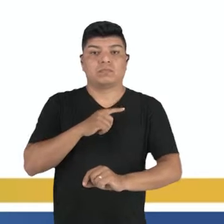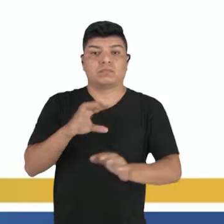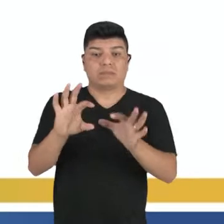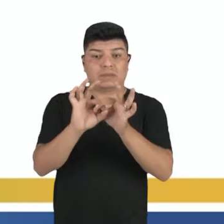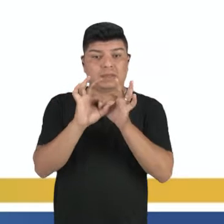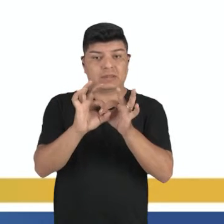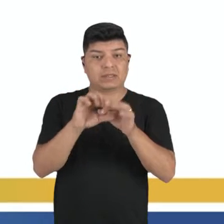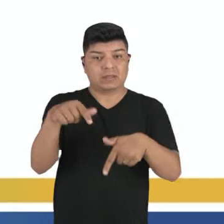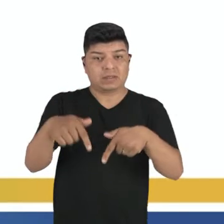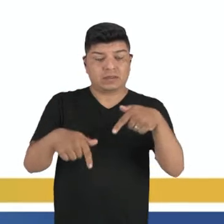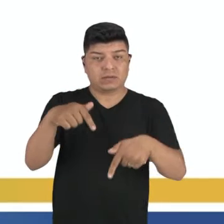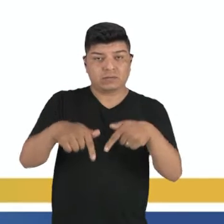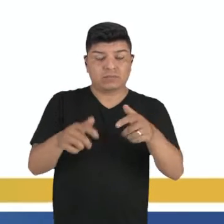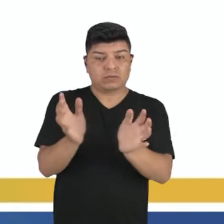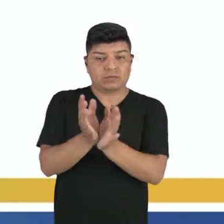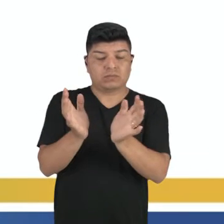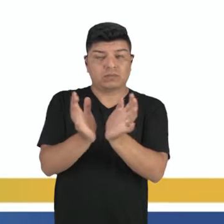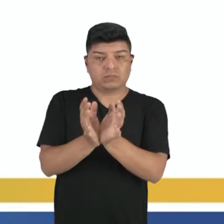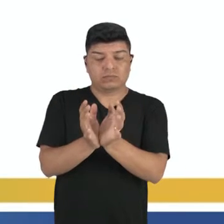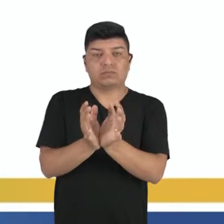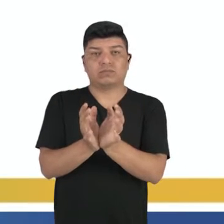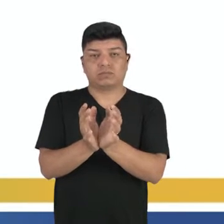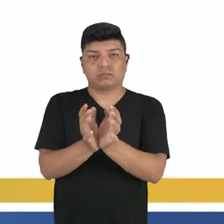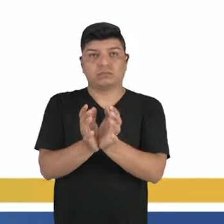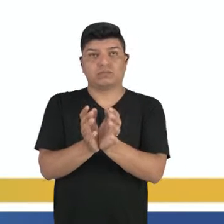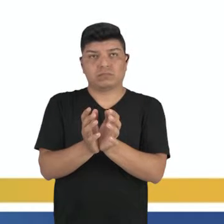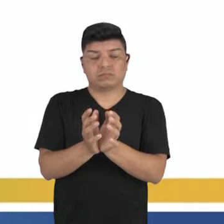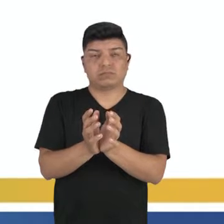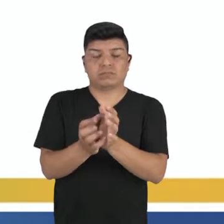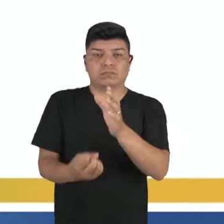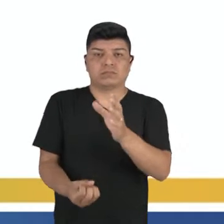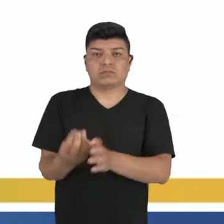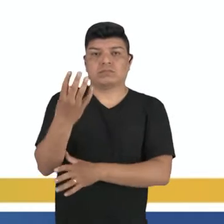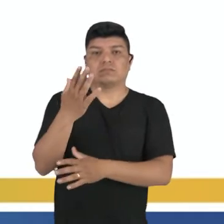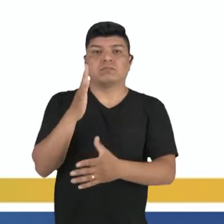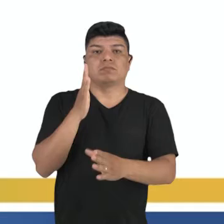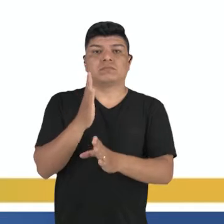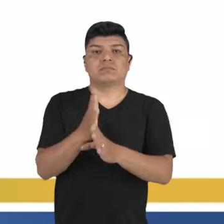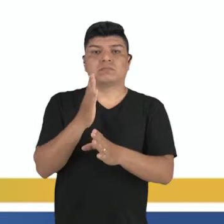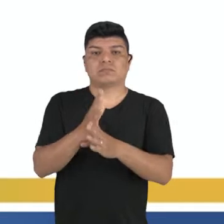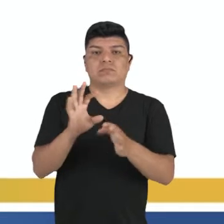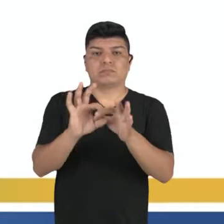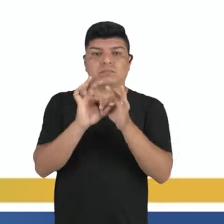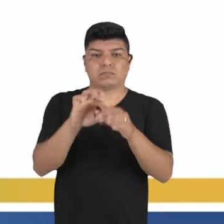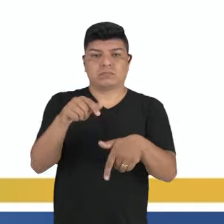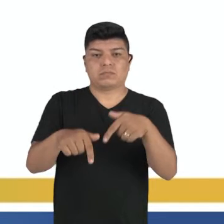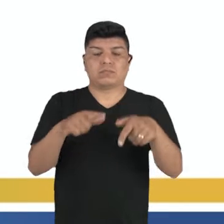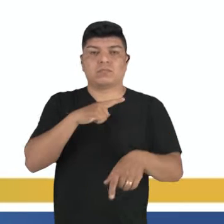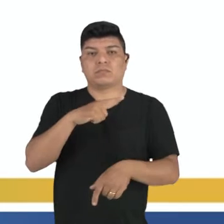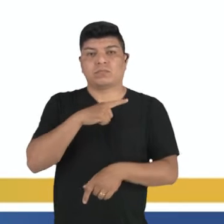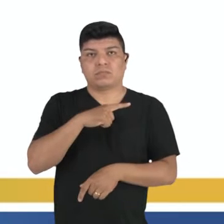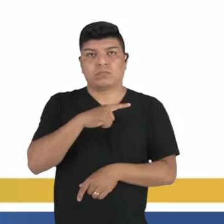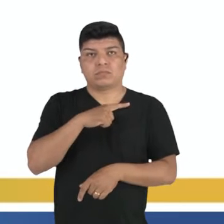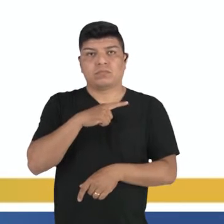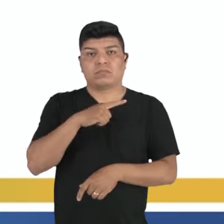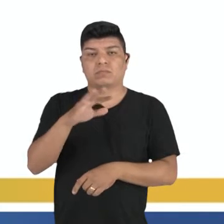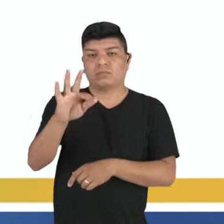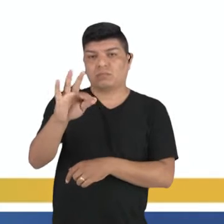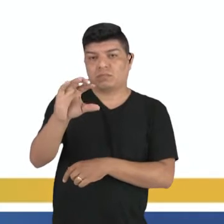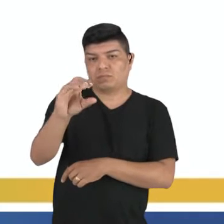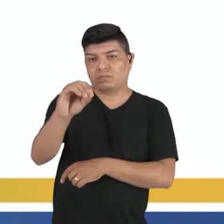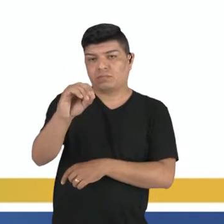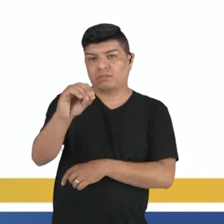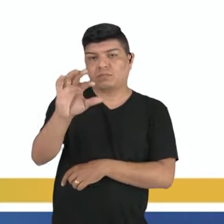ligações químicas né grupos de que são formadas através de ligações químicas que possuem o